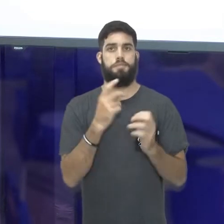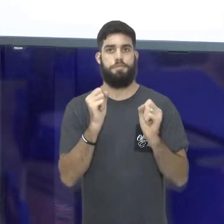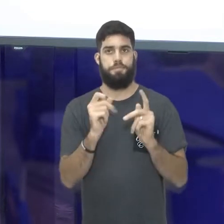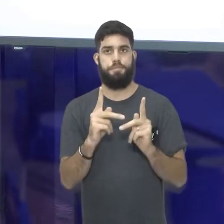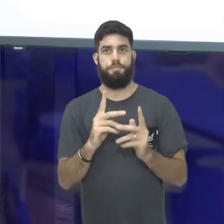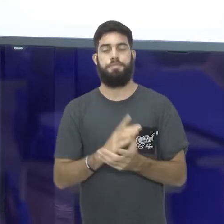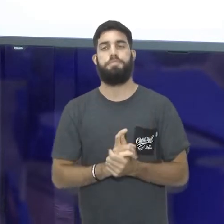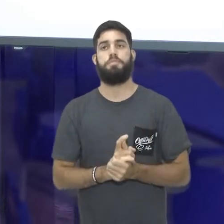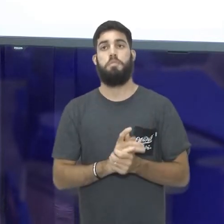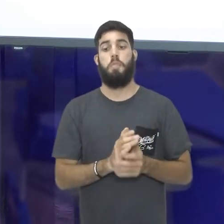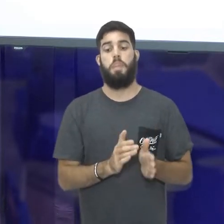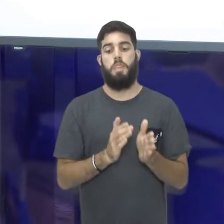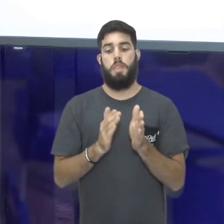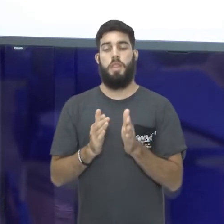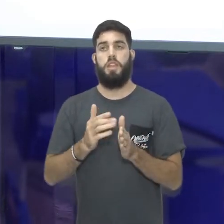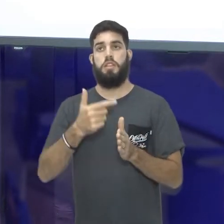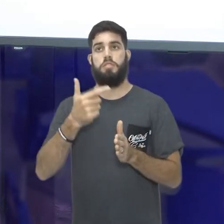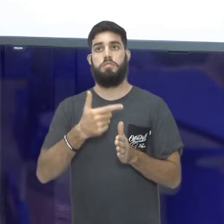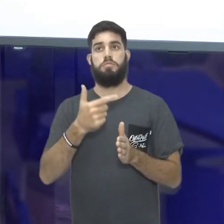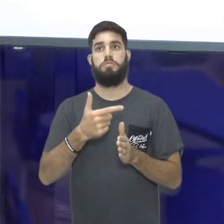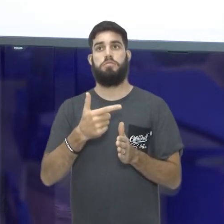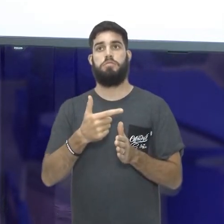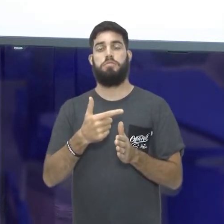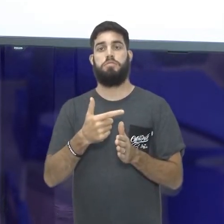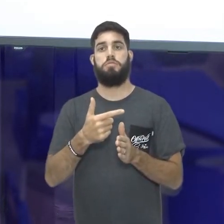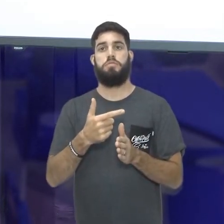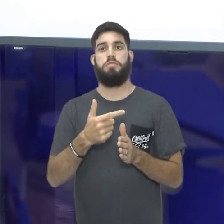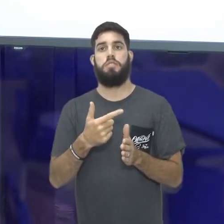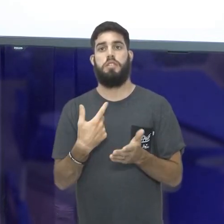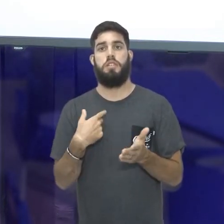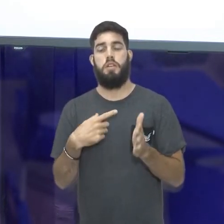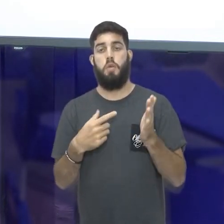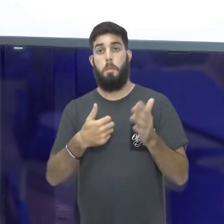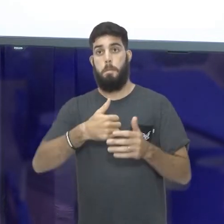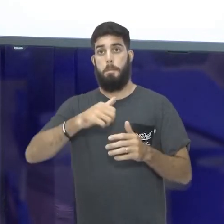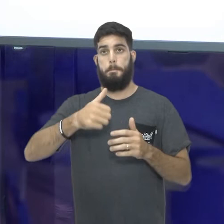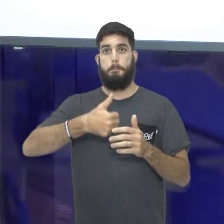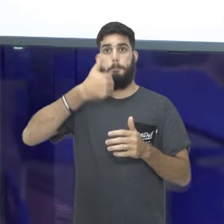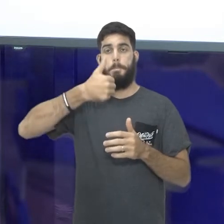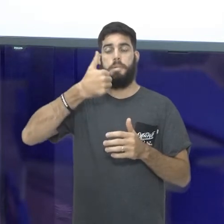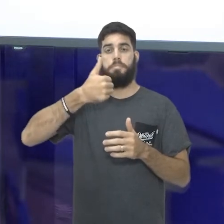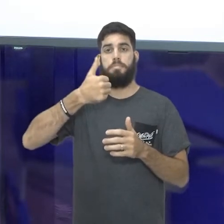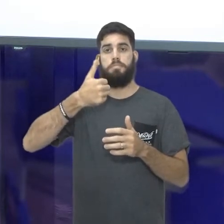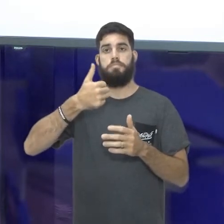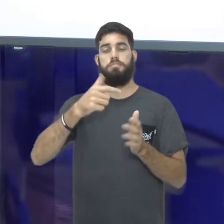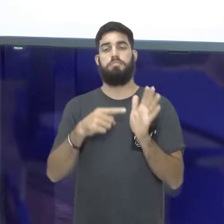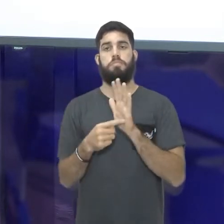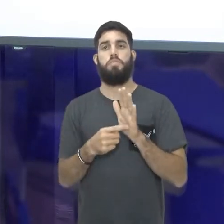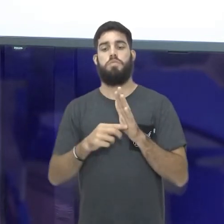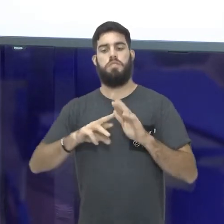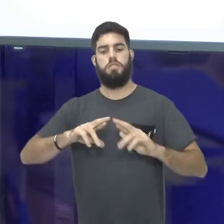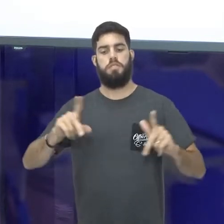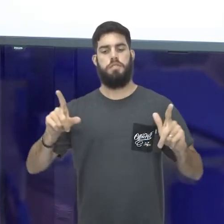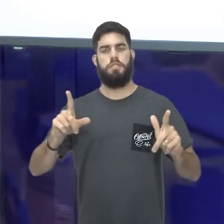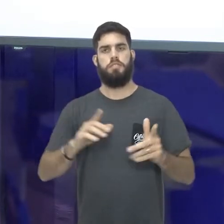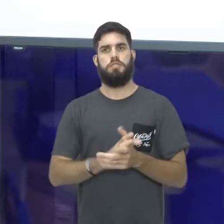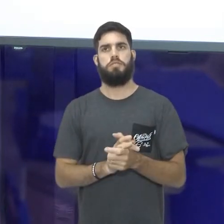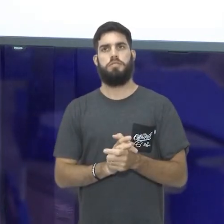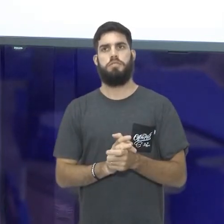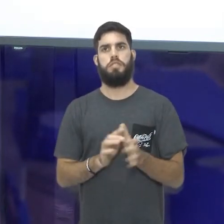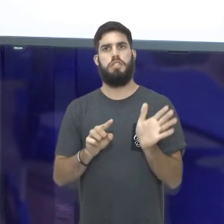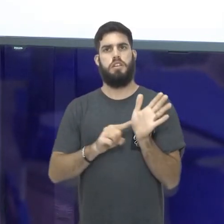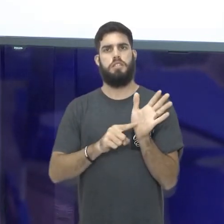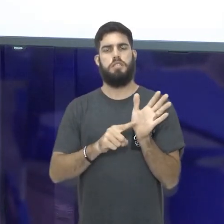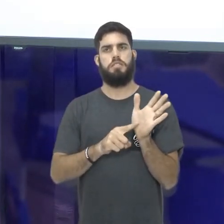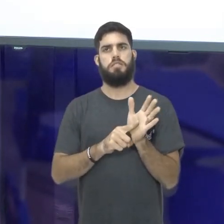correta. Já a segunda, ela apresenta logo aqui, ó, a diferença na equação número 1,